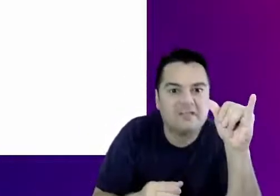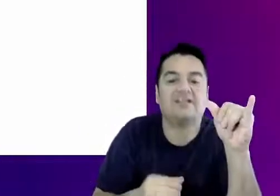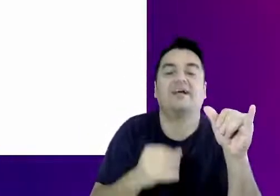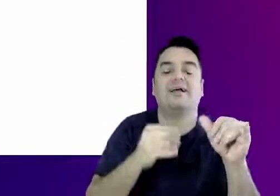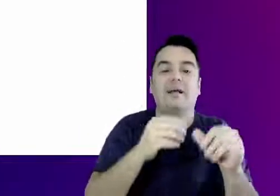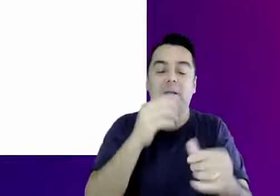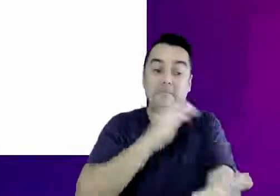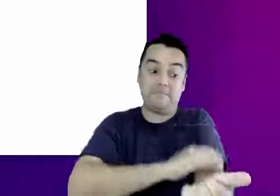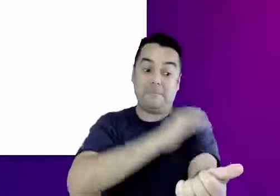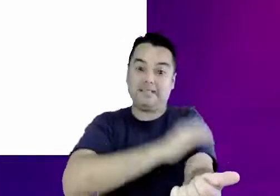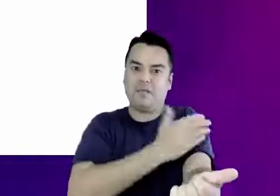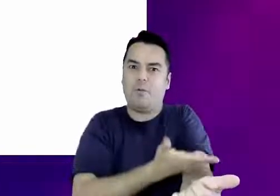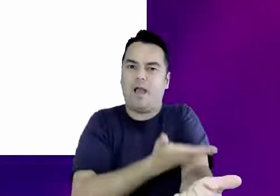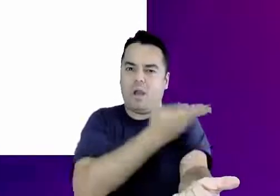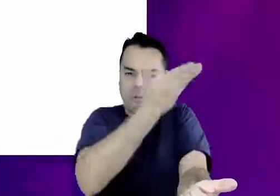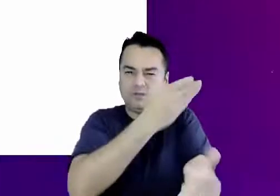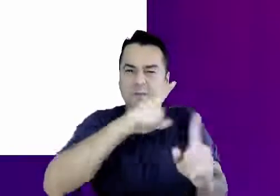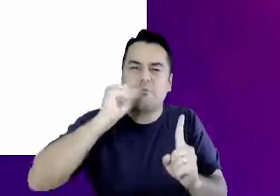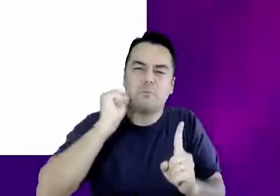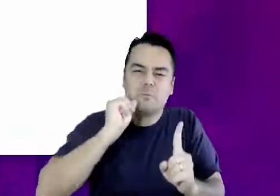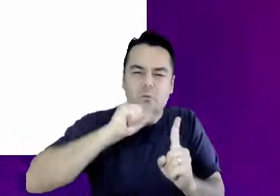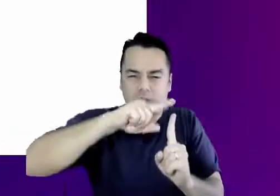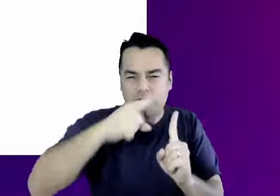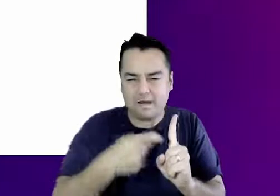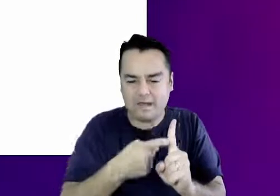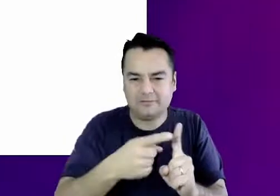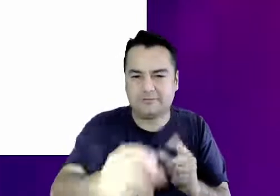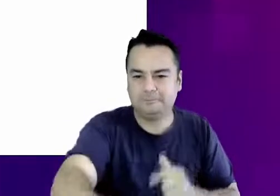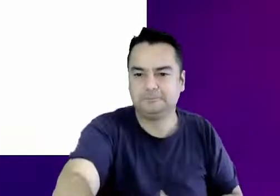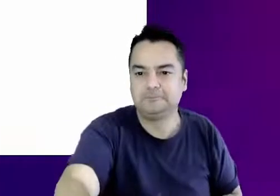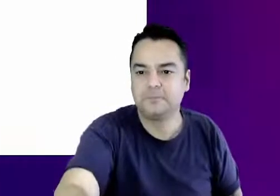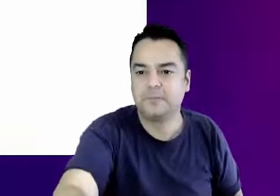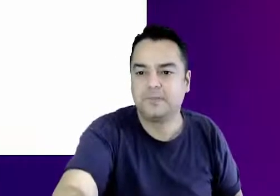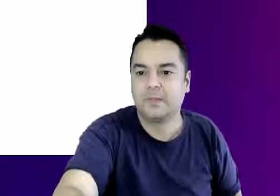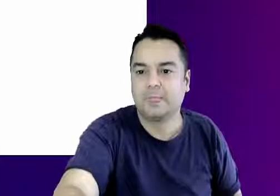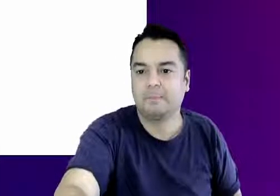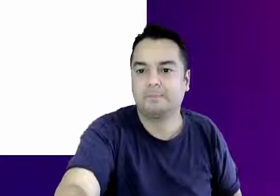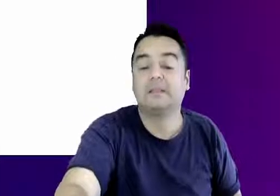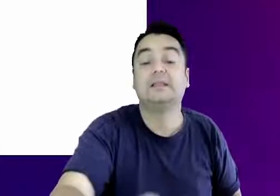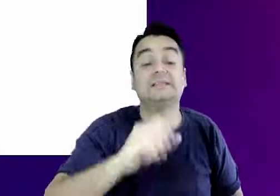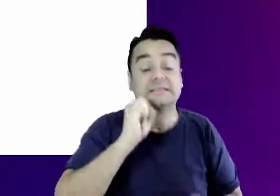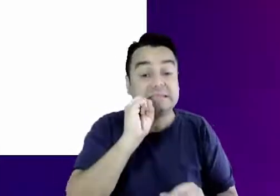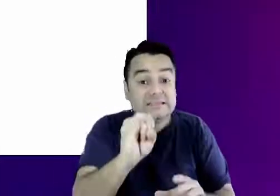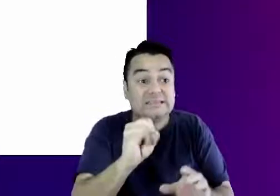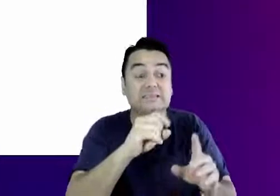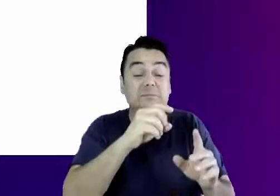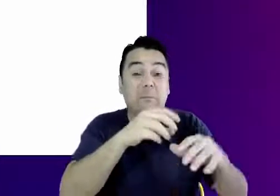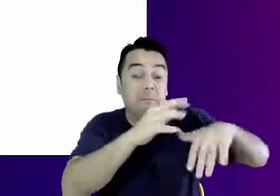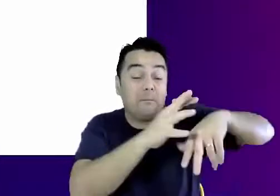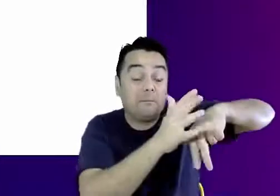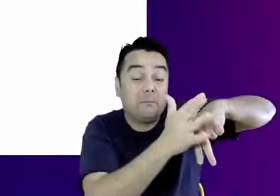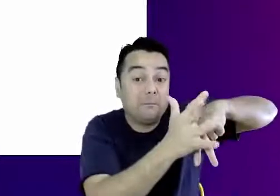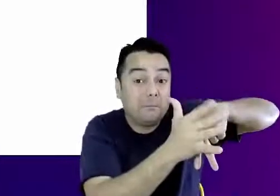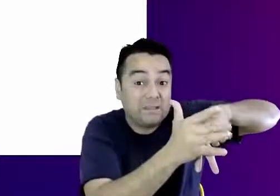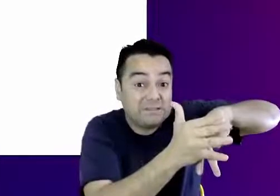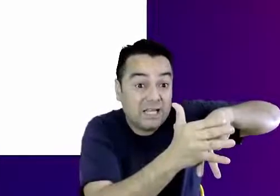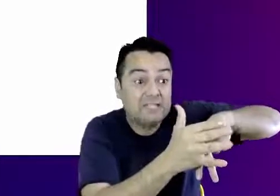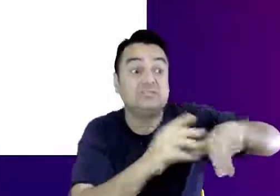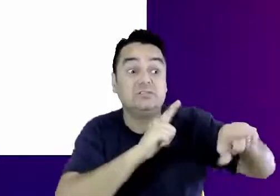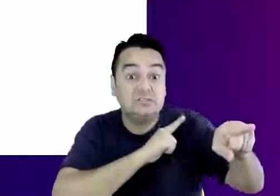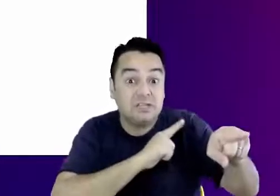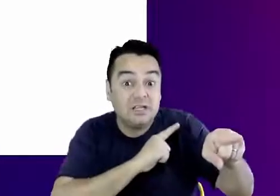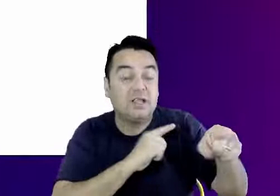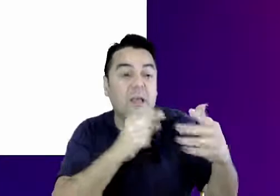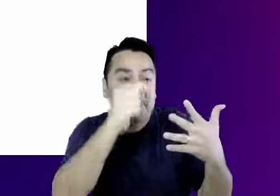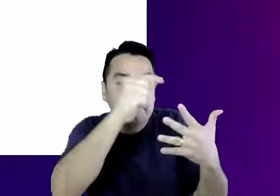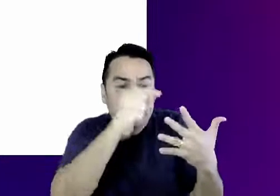a utilização da história materna. Uma paciente é considerada de alto risco se ela tem pelo menos um desses fatores de